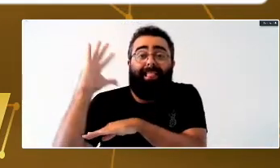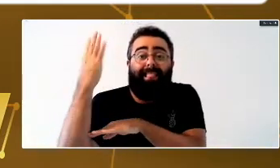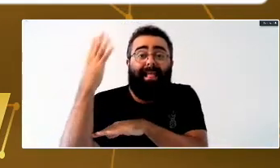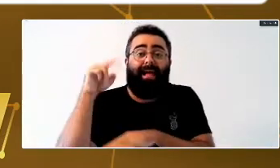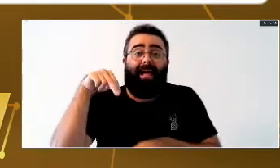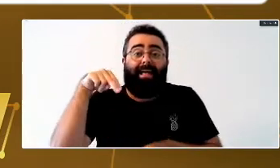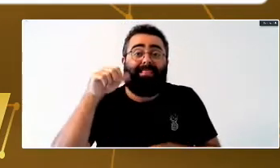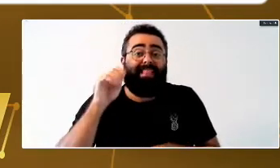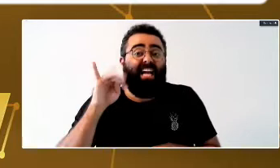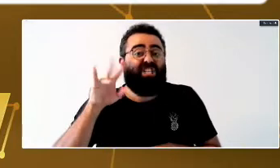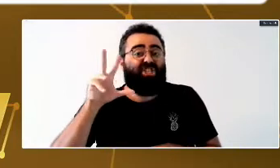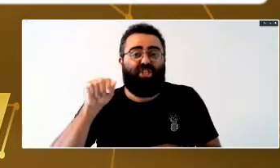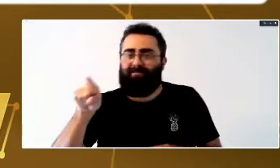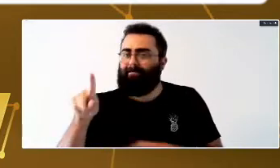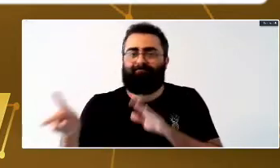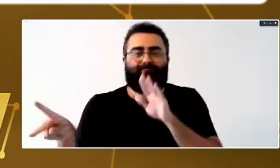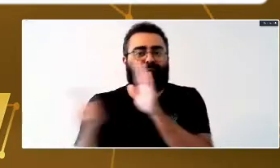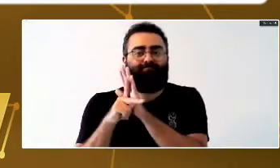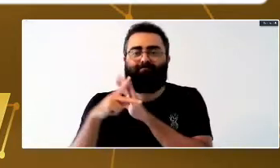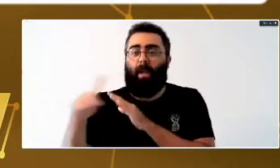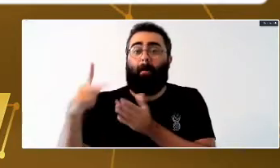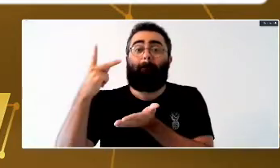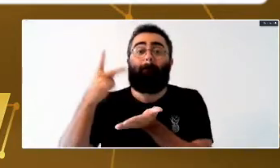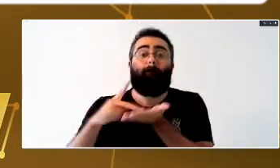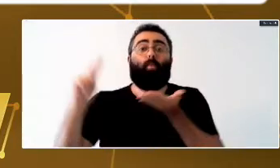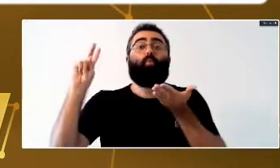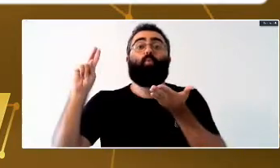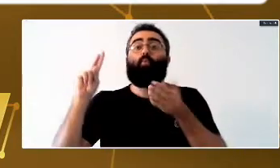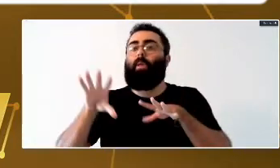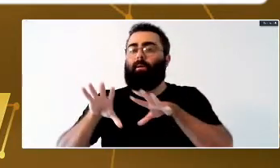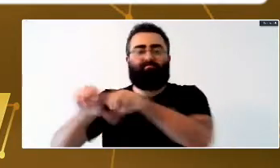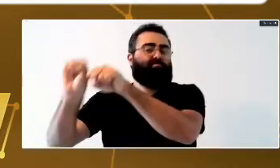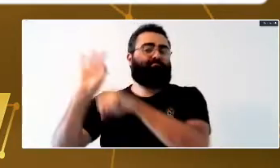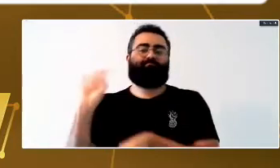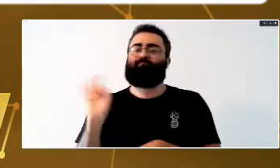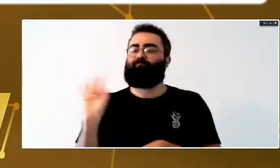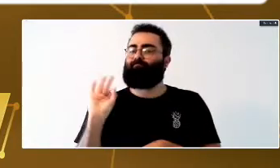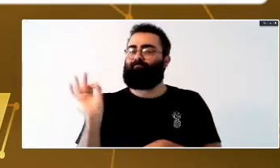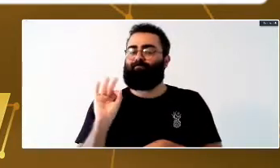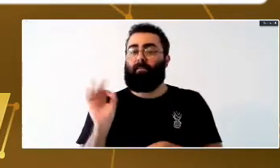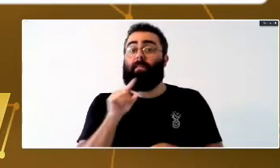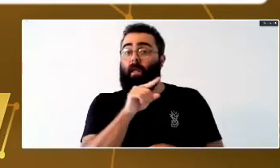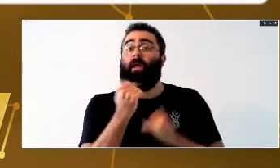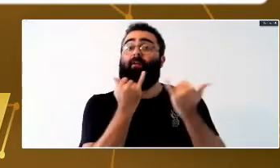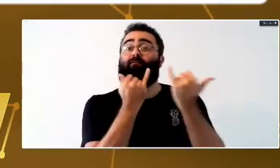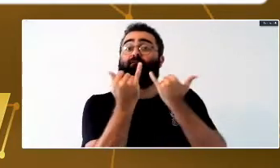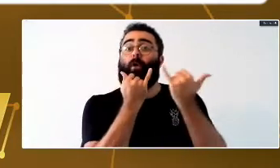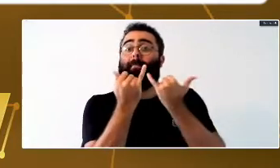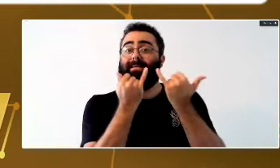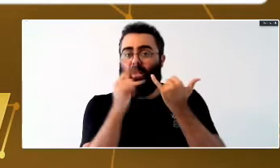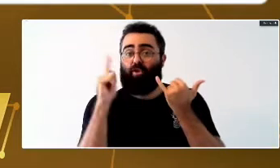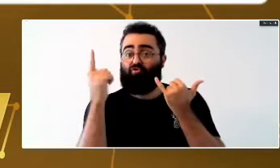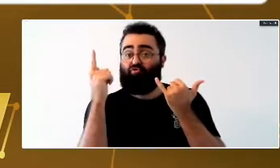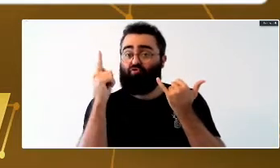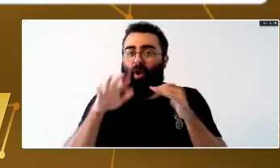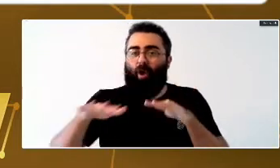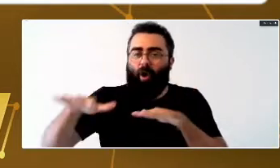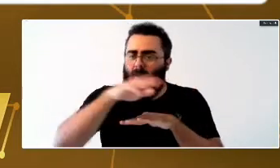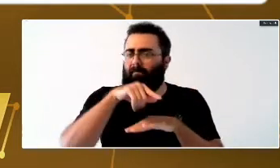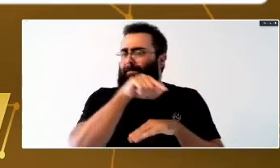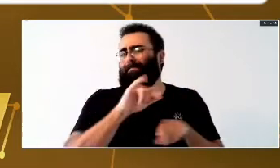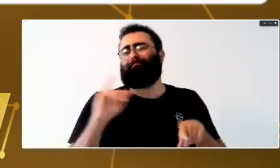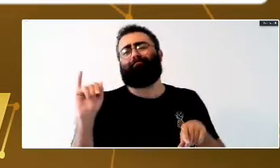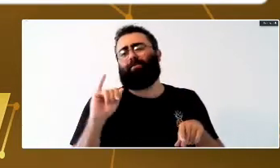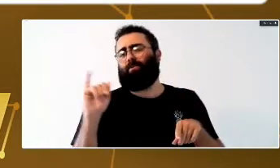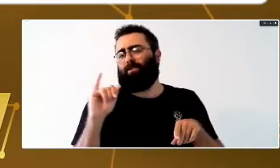próxima. Então, o que a gente quer dizer do uso da informação geográfica, que ela veio para mudar a nossa forma de interpretar e de